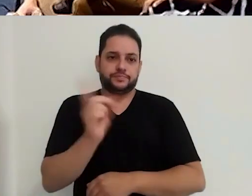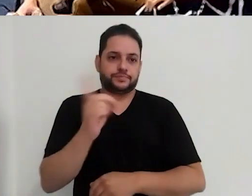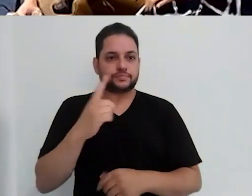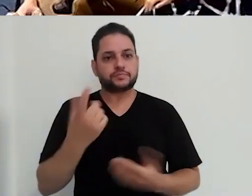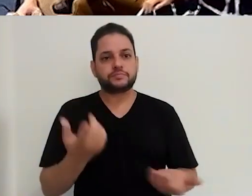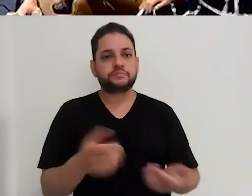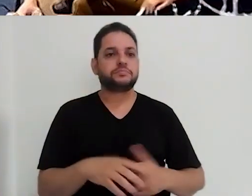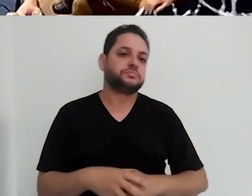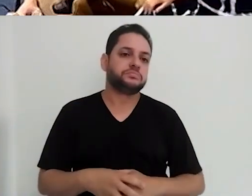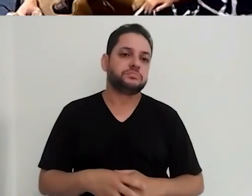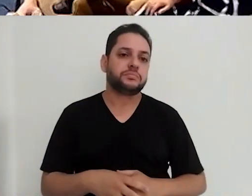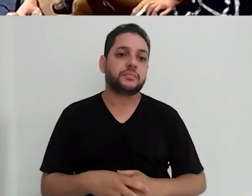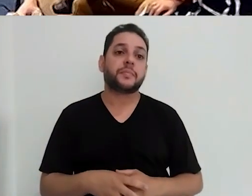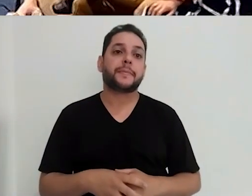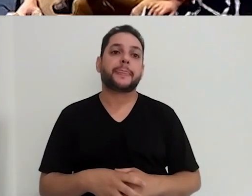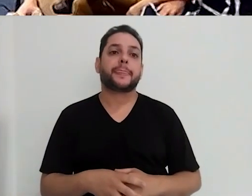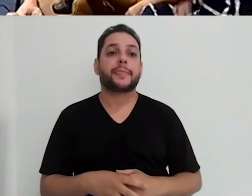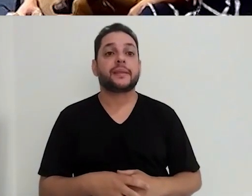enfim.